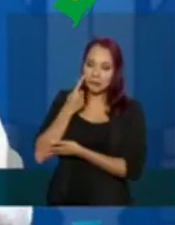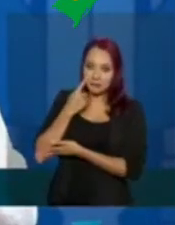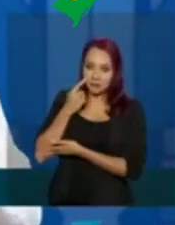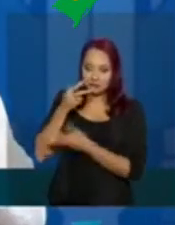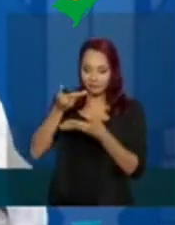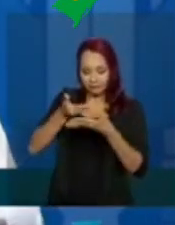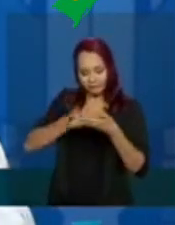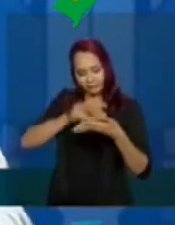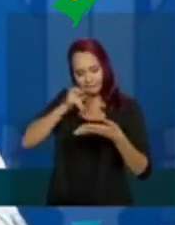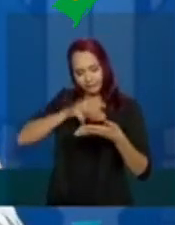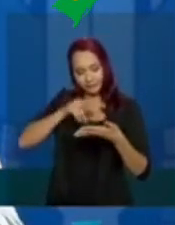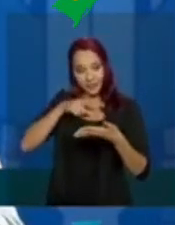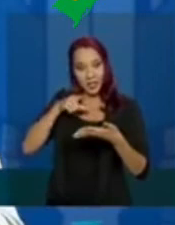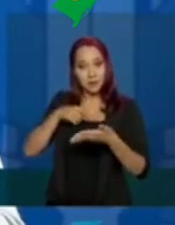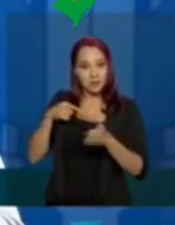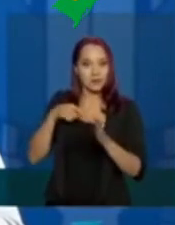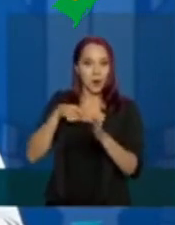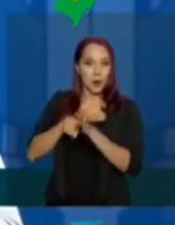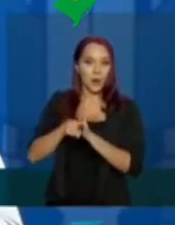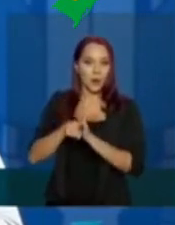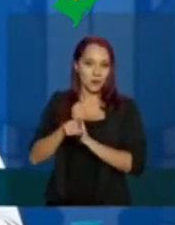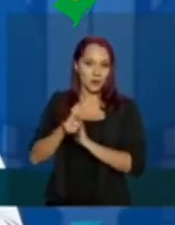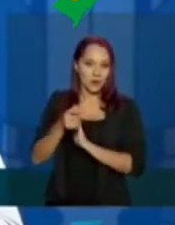pergunta sobre